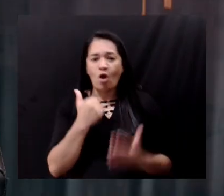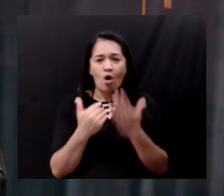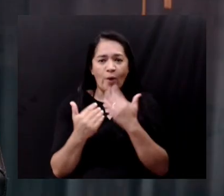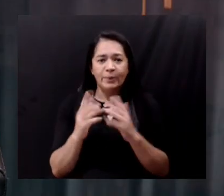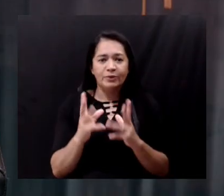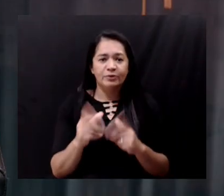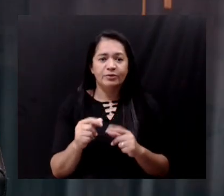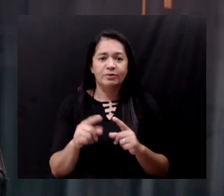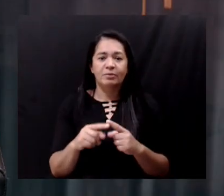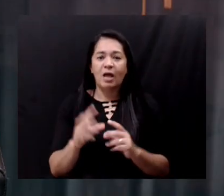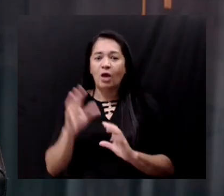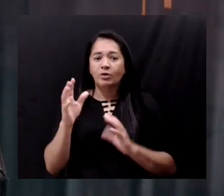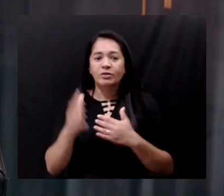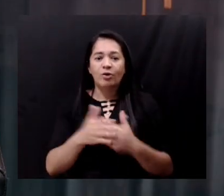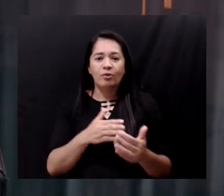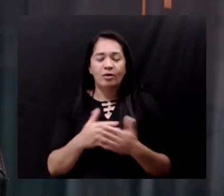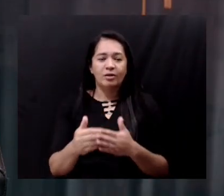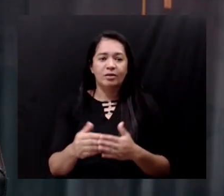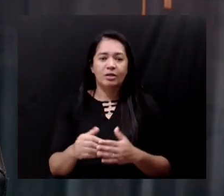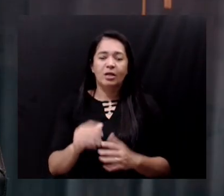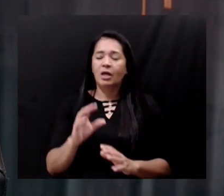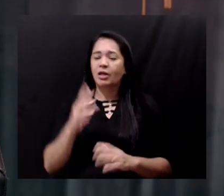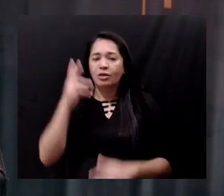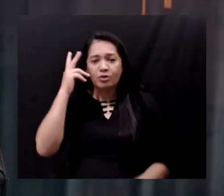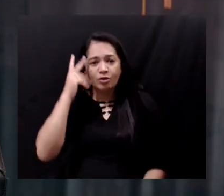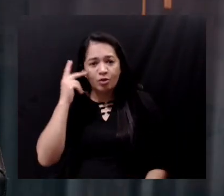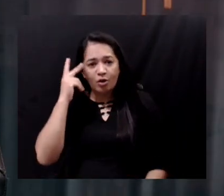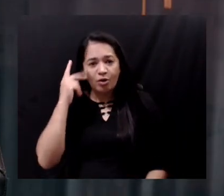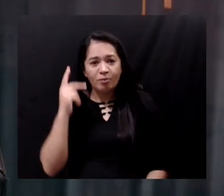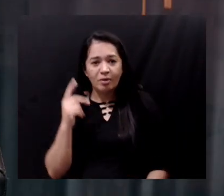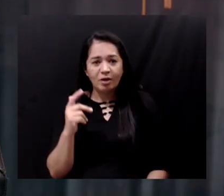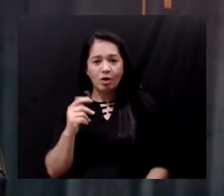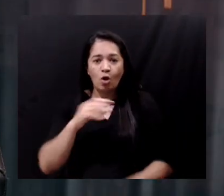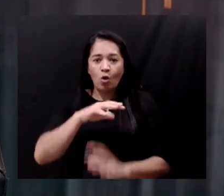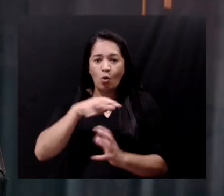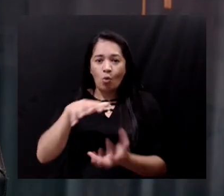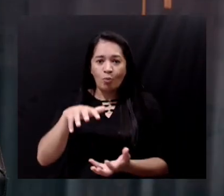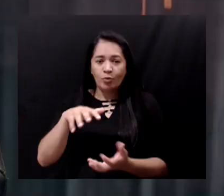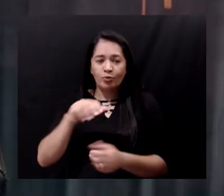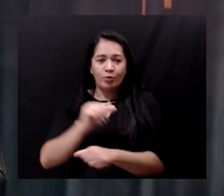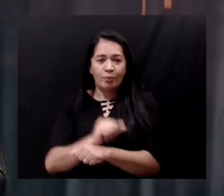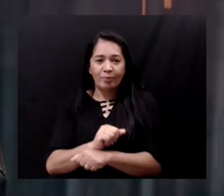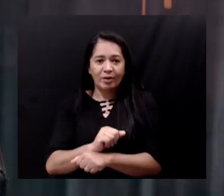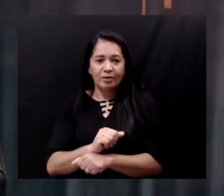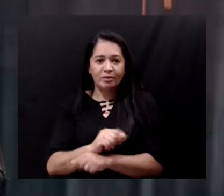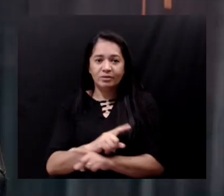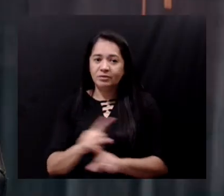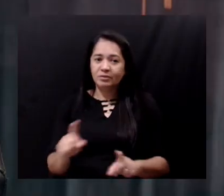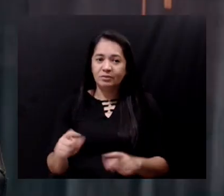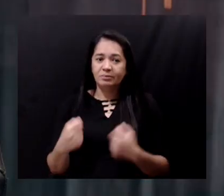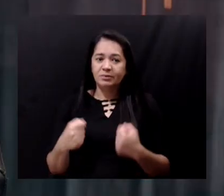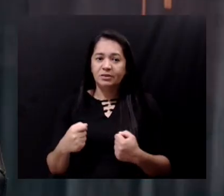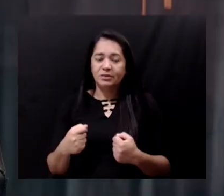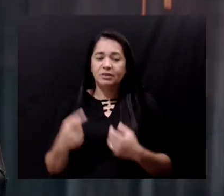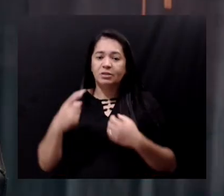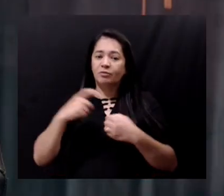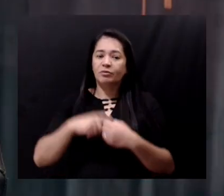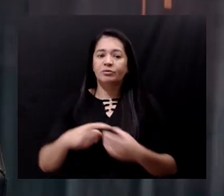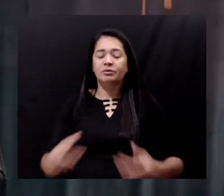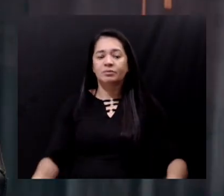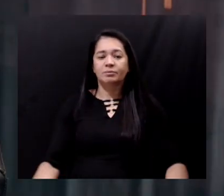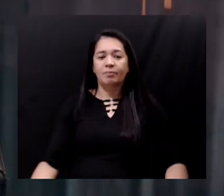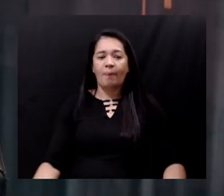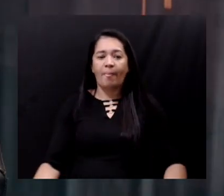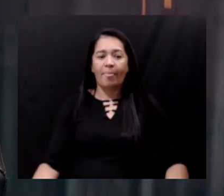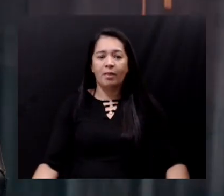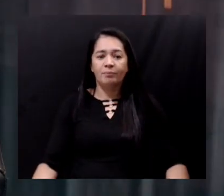que vai acontecer, eu brinco que o mundo não vai parar pra gente fazer dieta. Verdade. A gente tem que voltar. Então, não entender aquilo